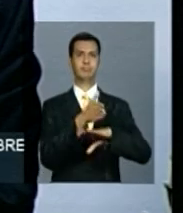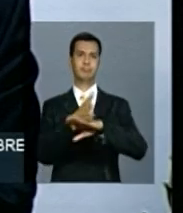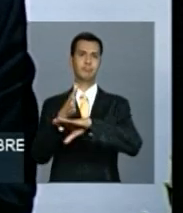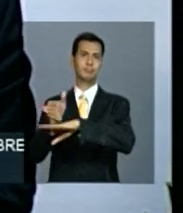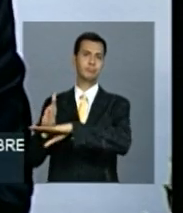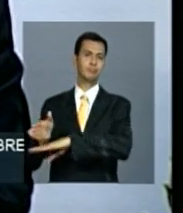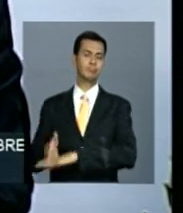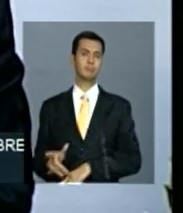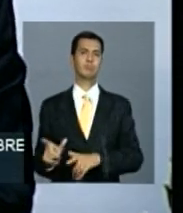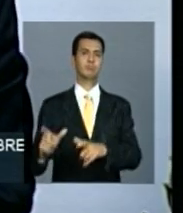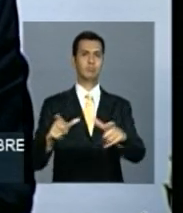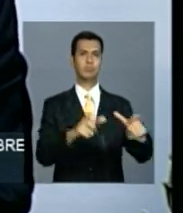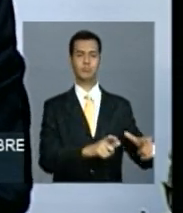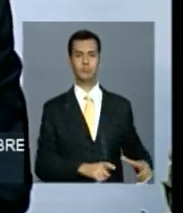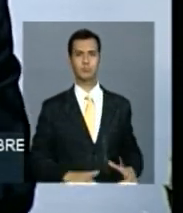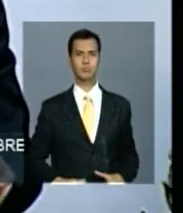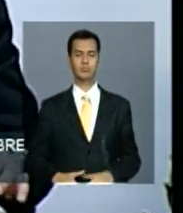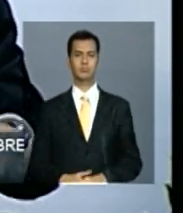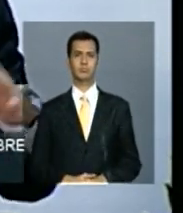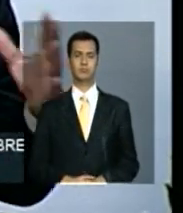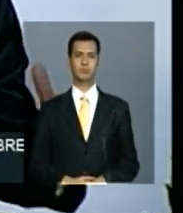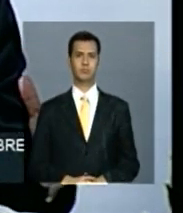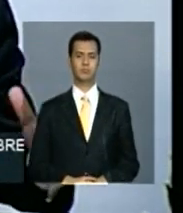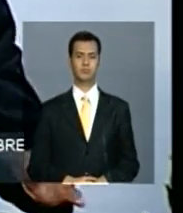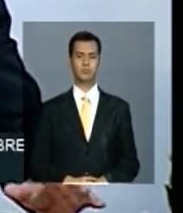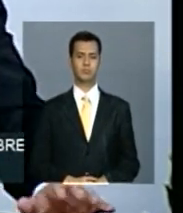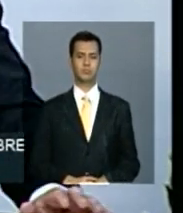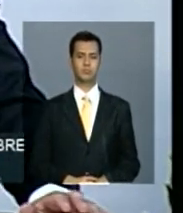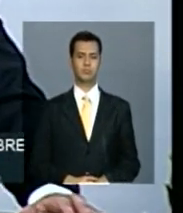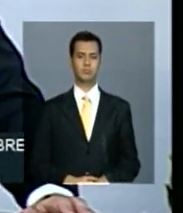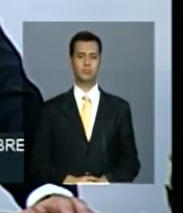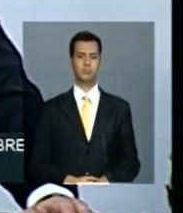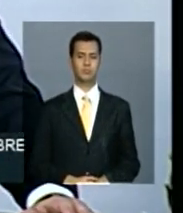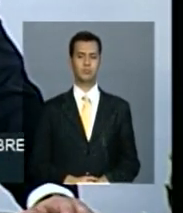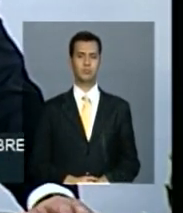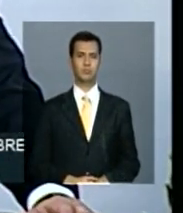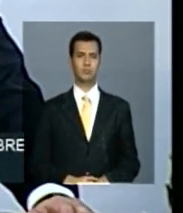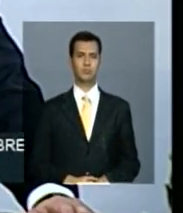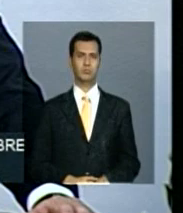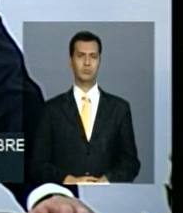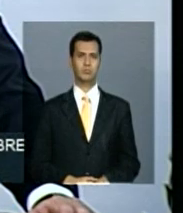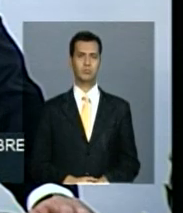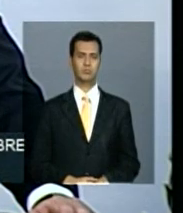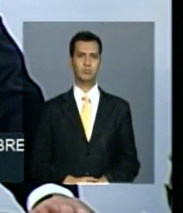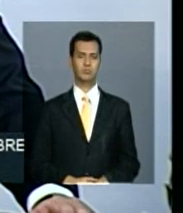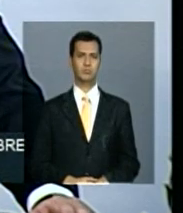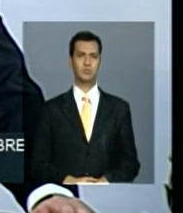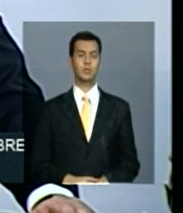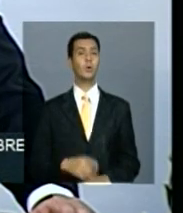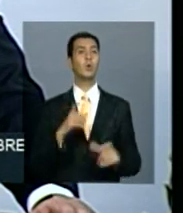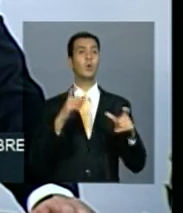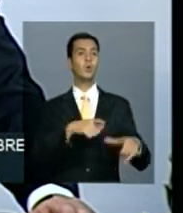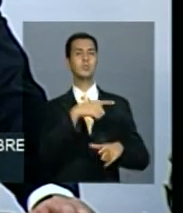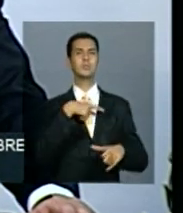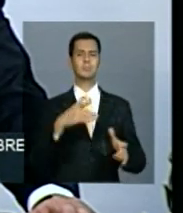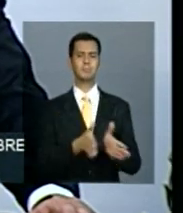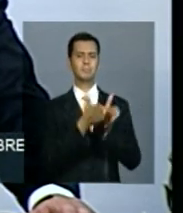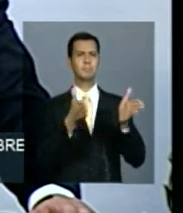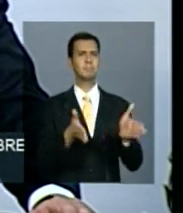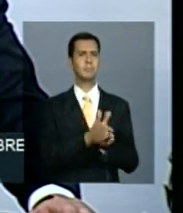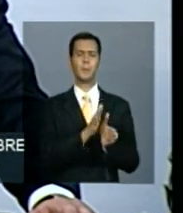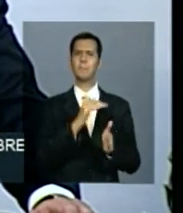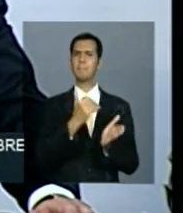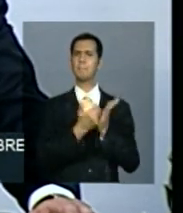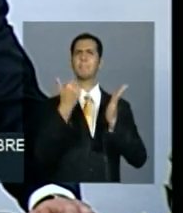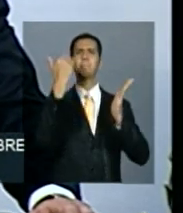essas unidades básicas de saúde localizadas dos setores censitários de maior concentração de pobreza eh tanto nos